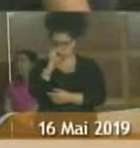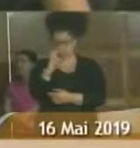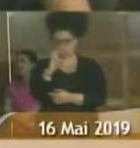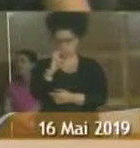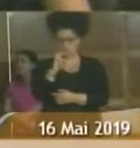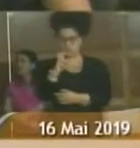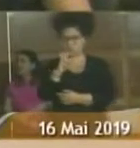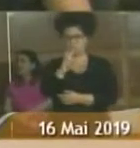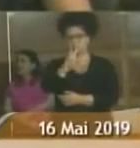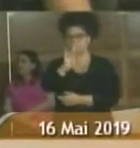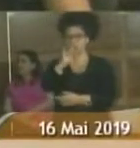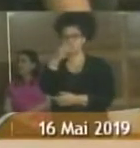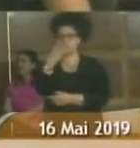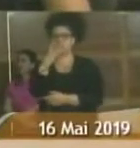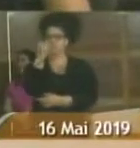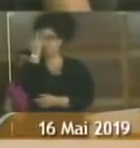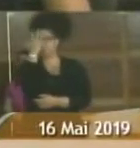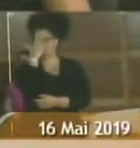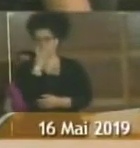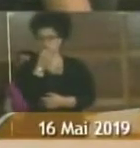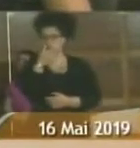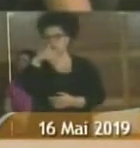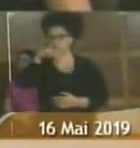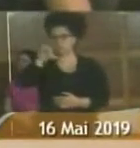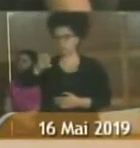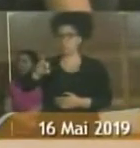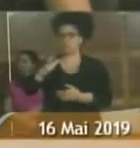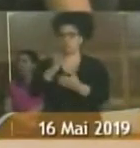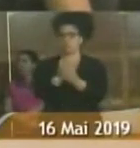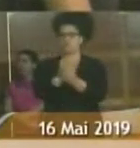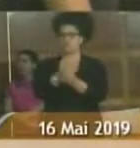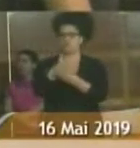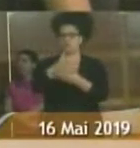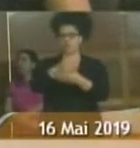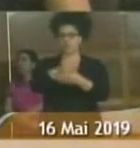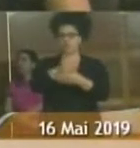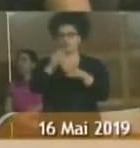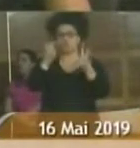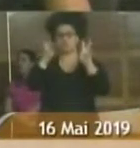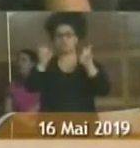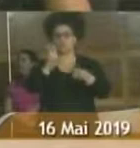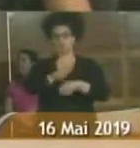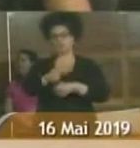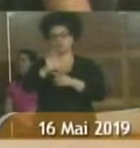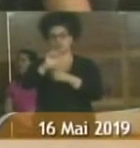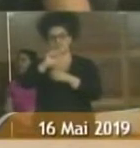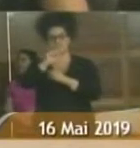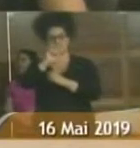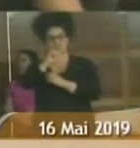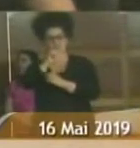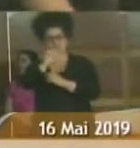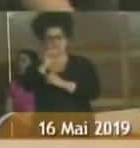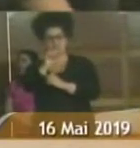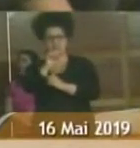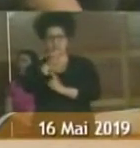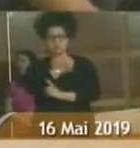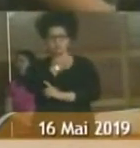município, datado de 13 de fevereiro de 2019, e seus anexos referente à ação de uso capião extraordinário número